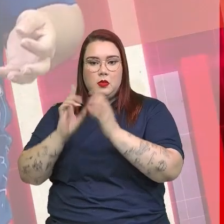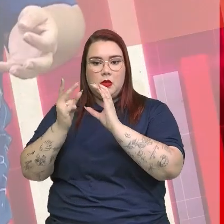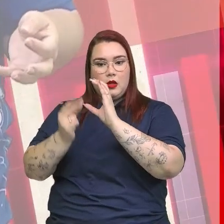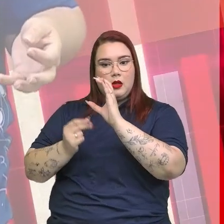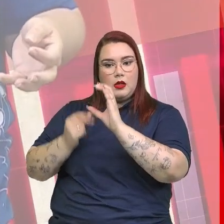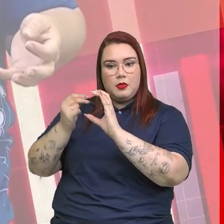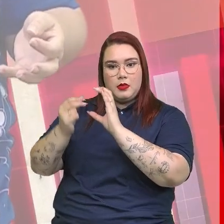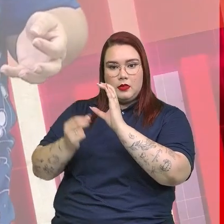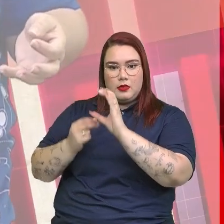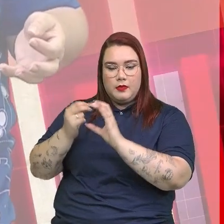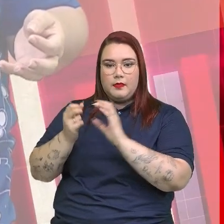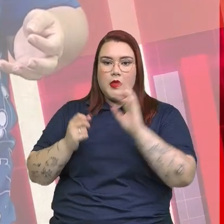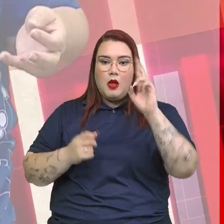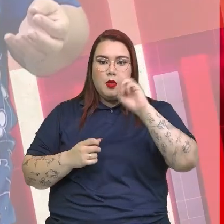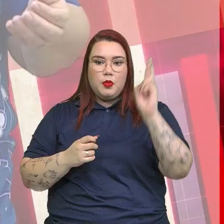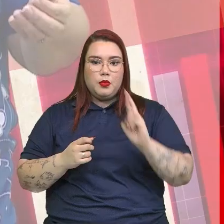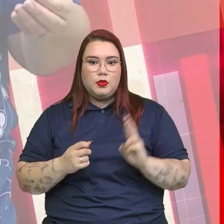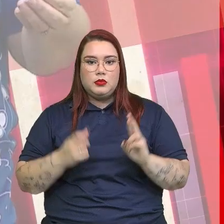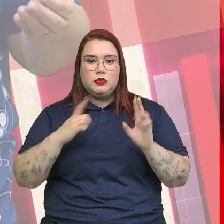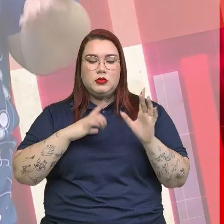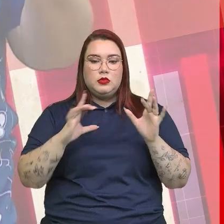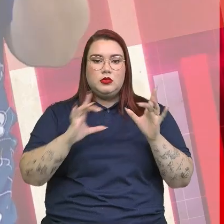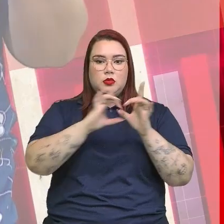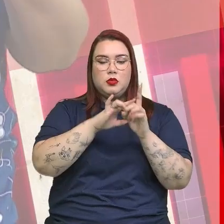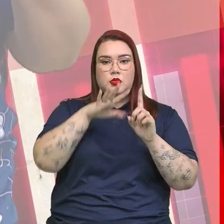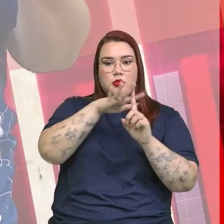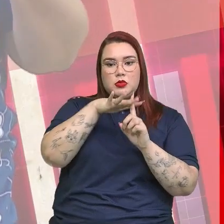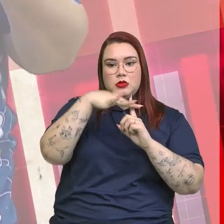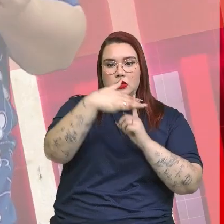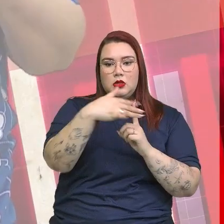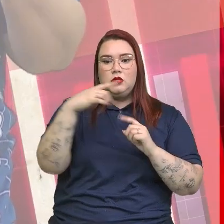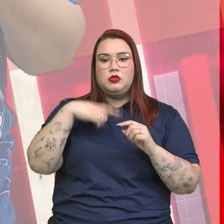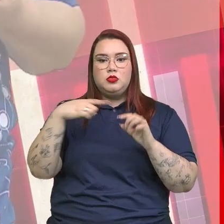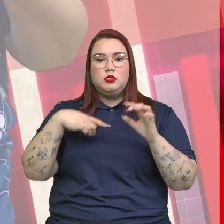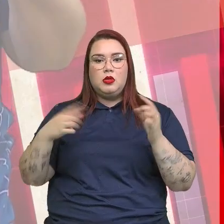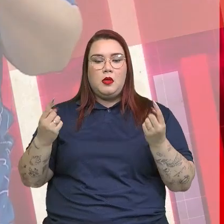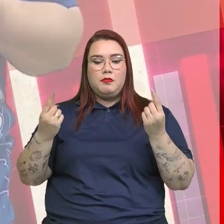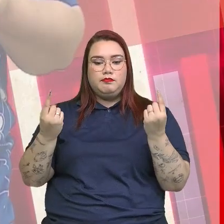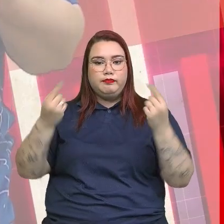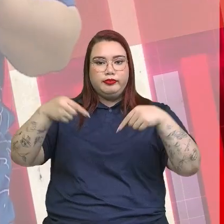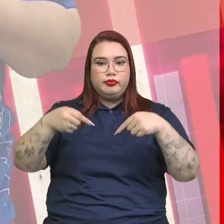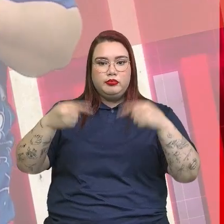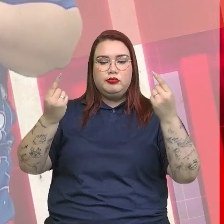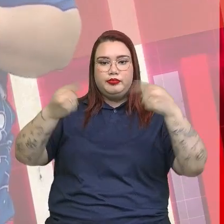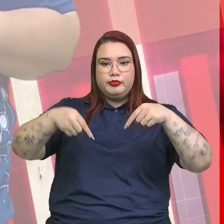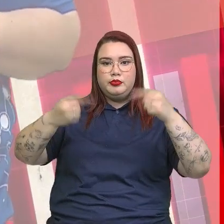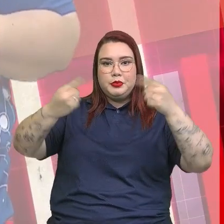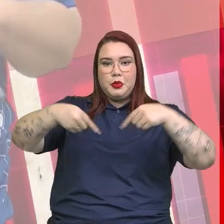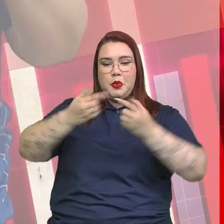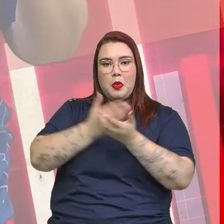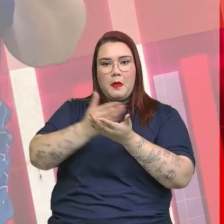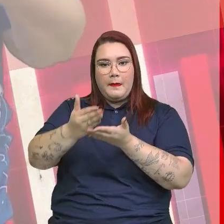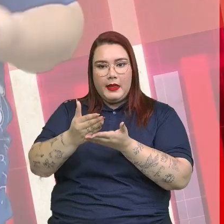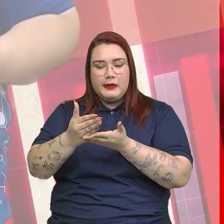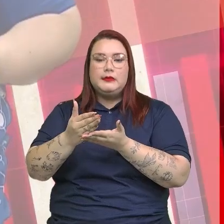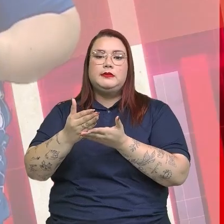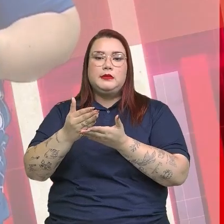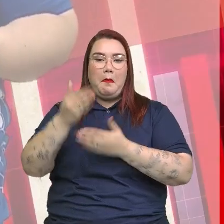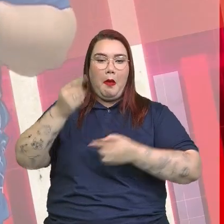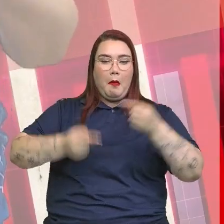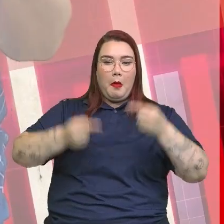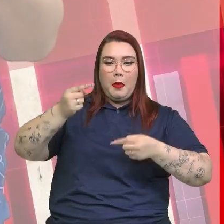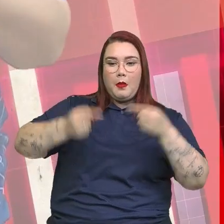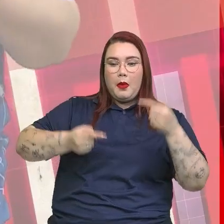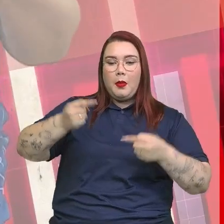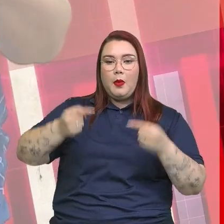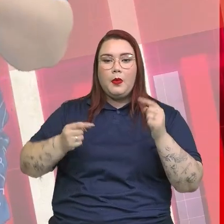capitalismo e a União Soviética ligada ao socialismo, eles vão começar a brigar ideologicamente. O que é isso,